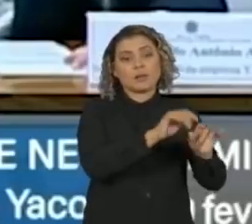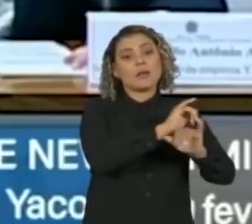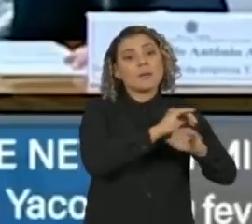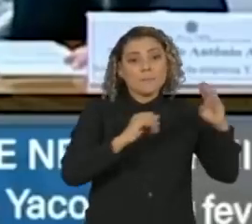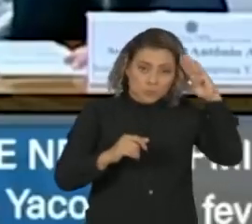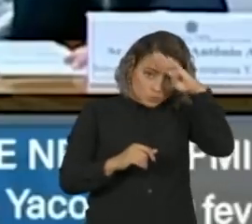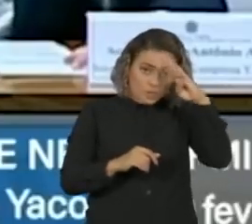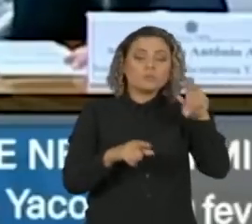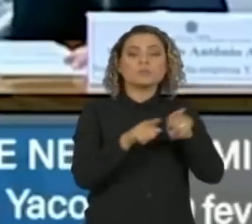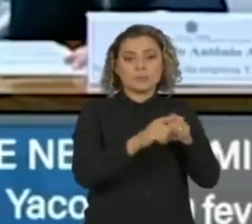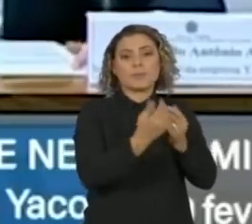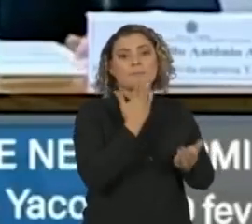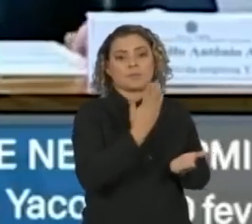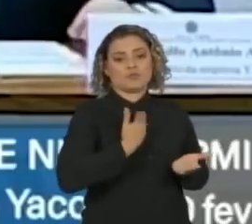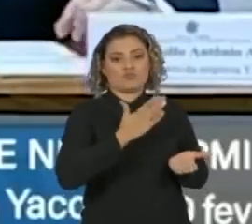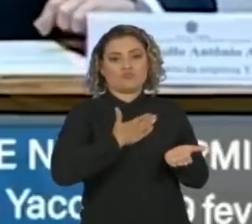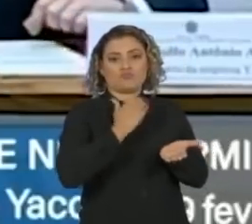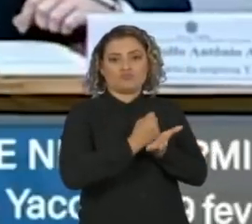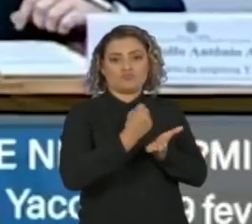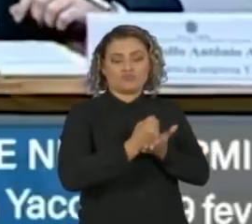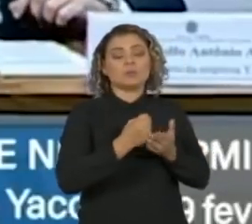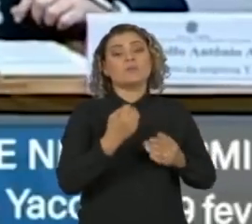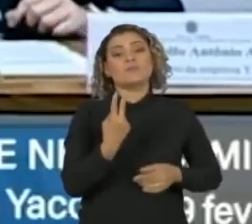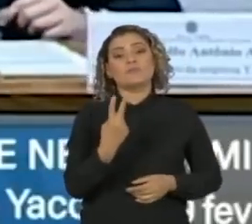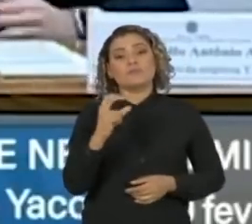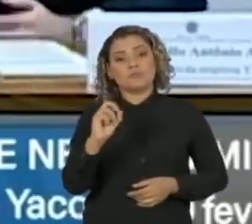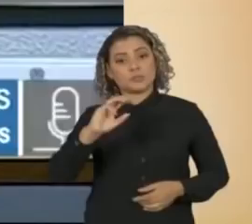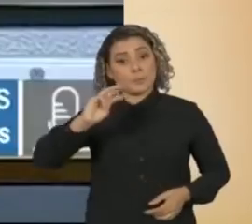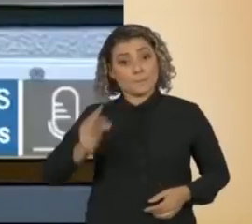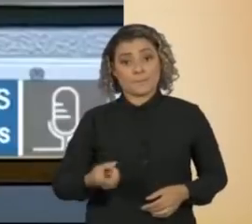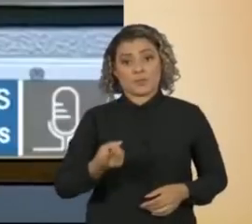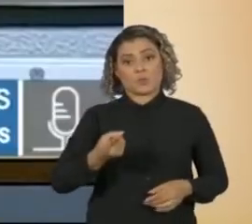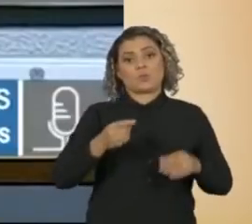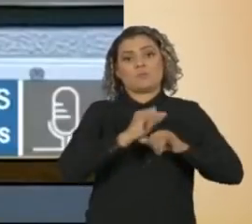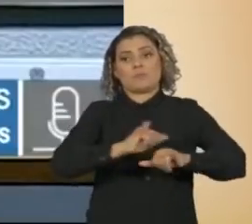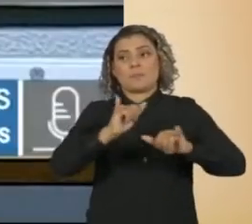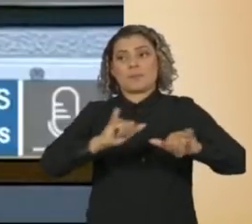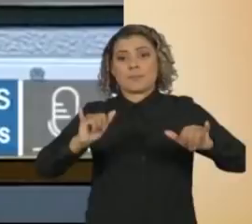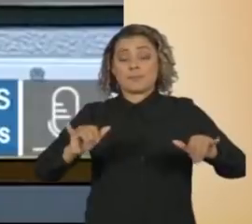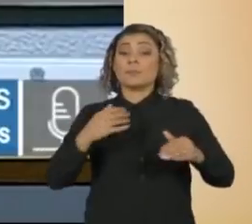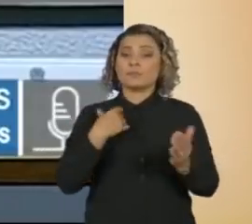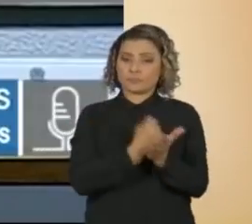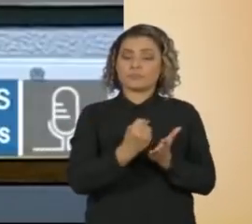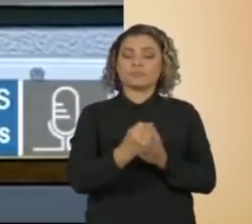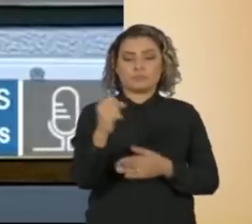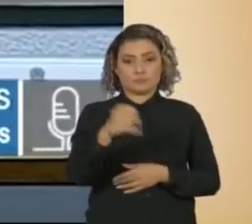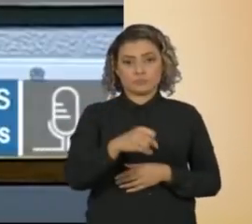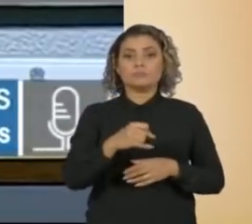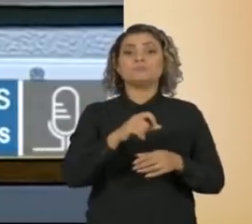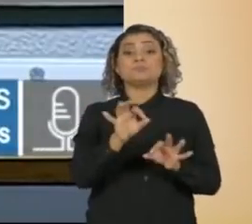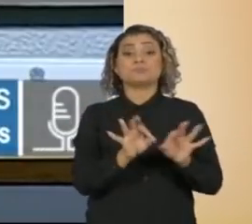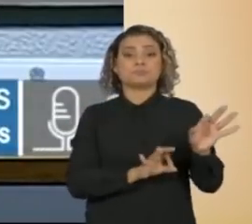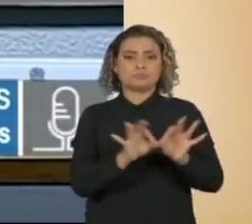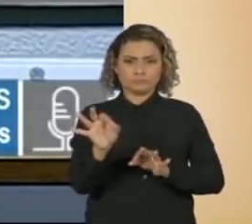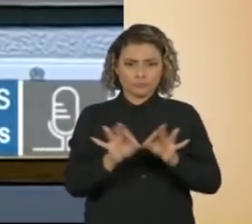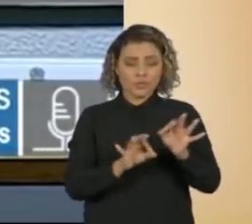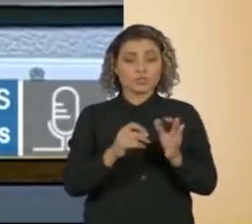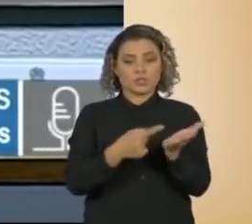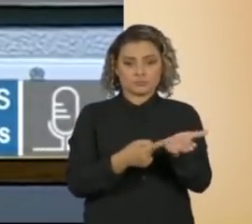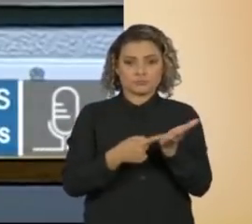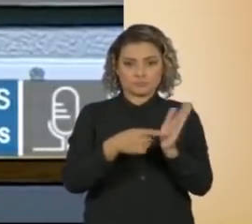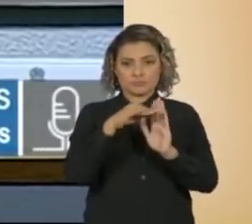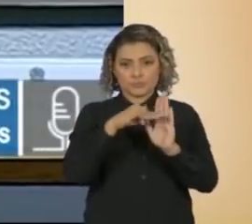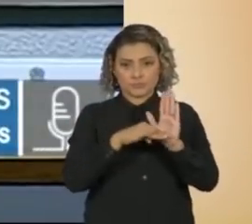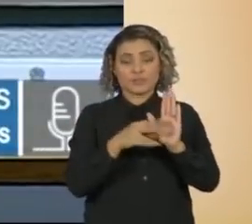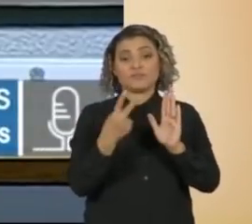utilizou a plataforma da empresa para fazer 20 mil disparos. Contratou a Book Services um plano de, que